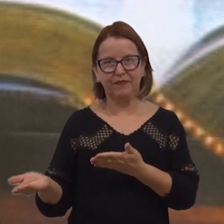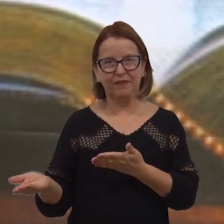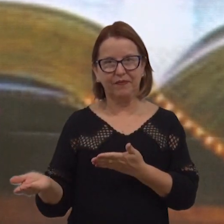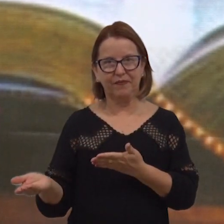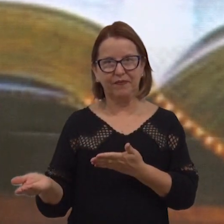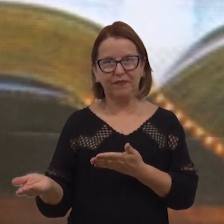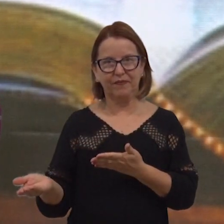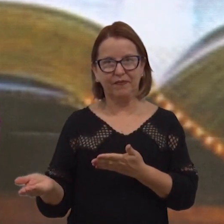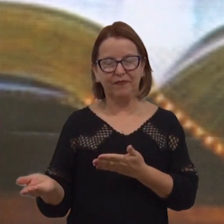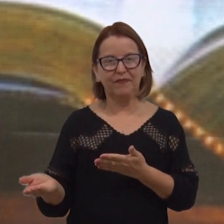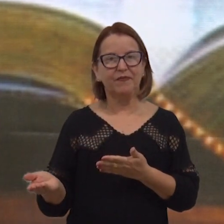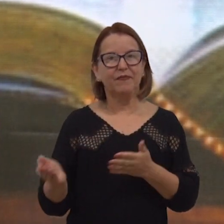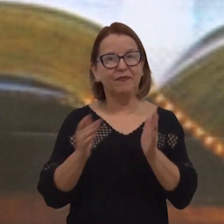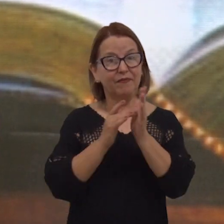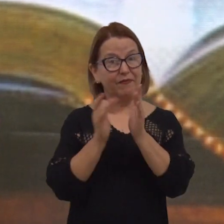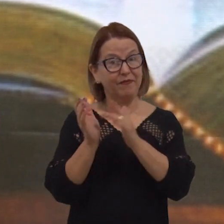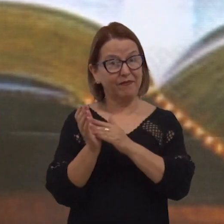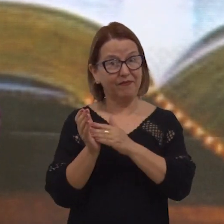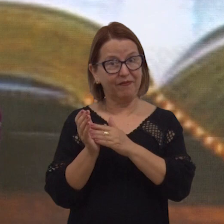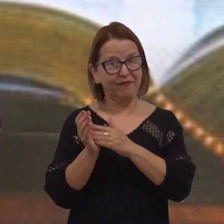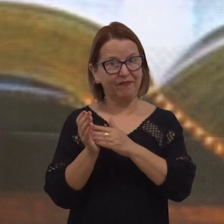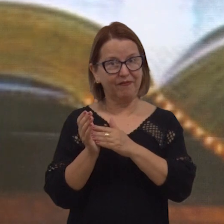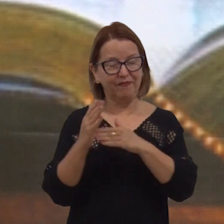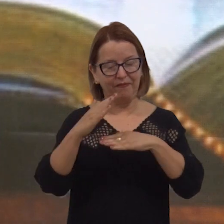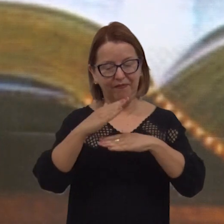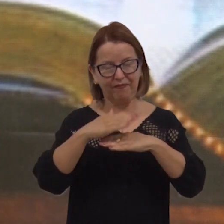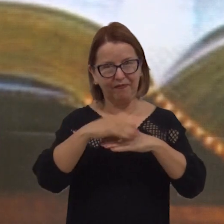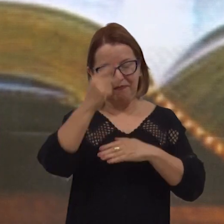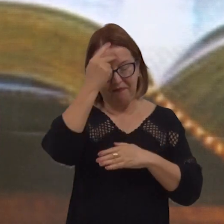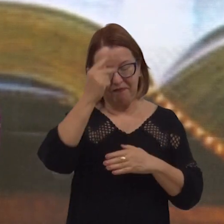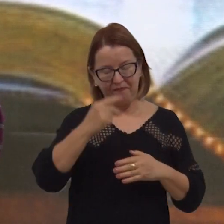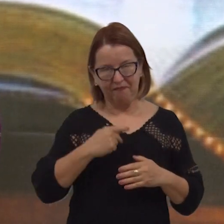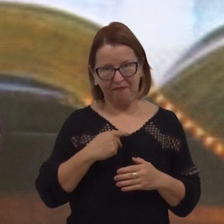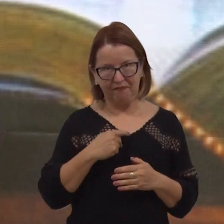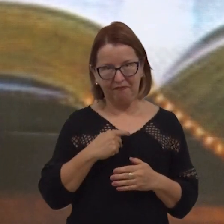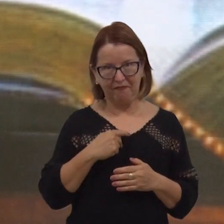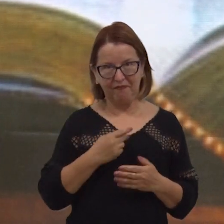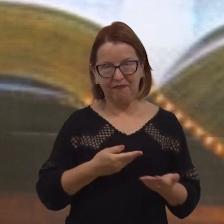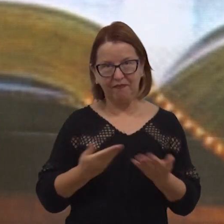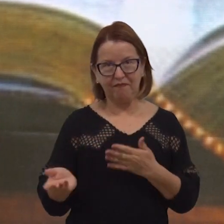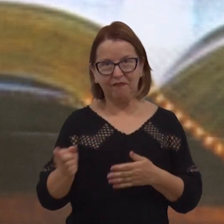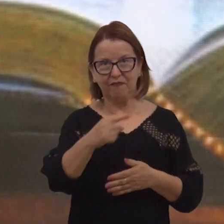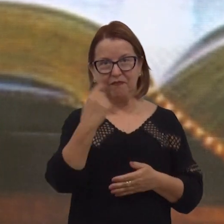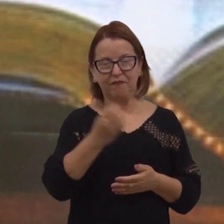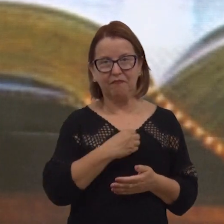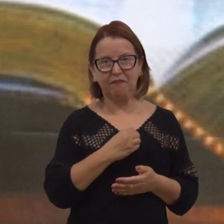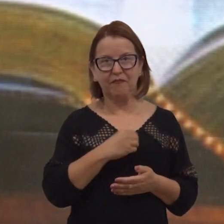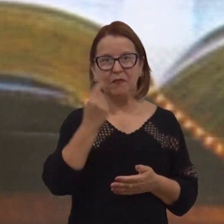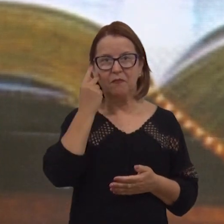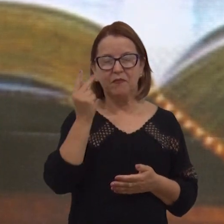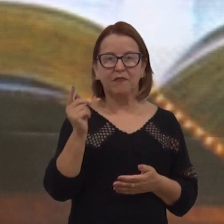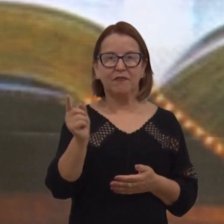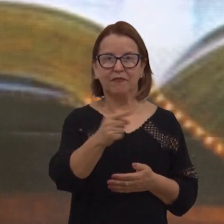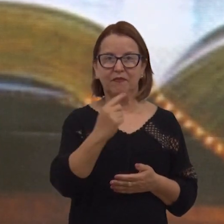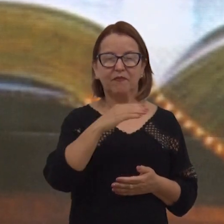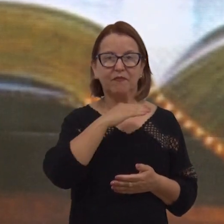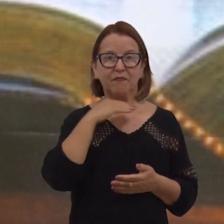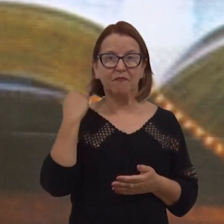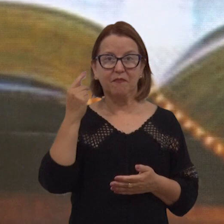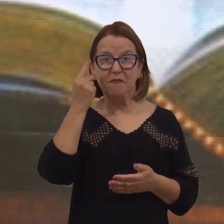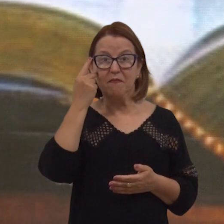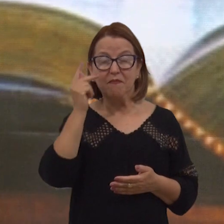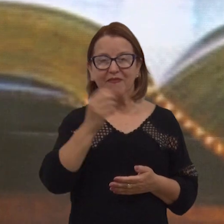levando ele mesmo sobre si os nossos pecados, para que nós, mortos para